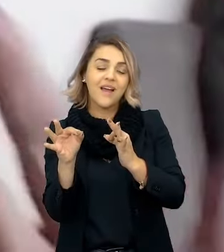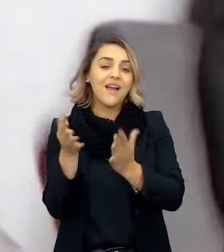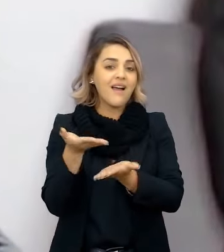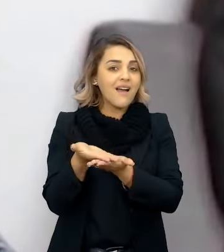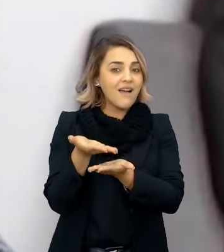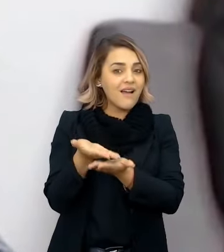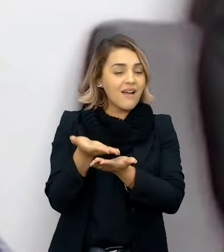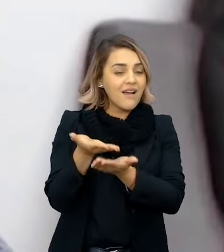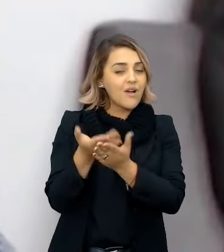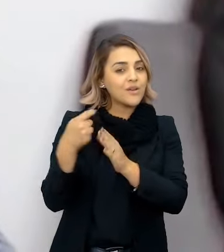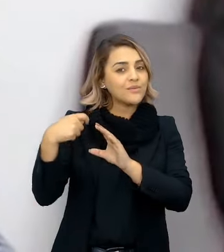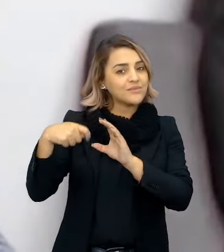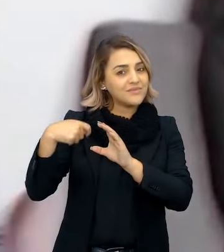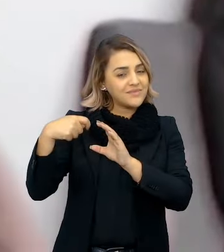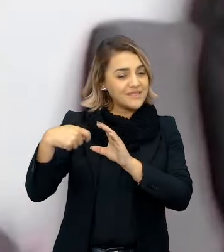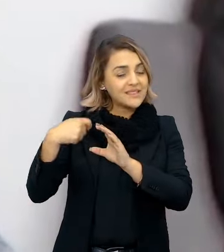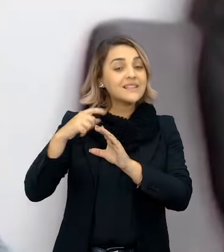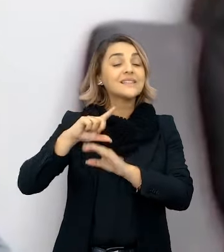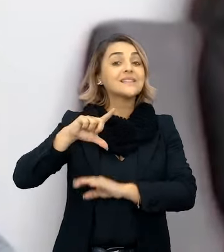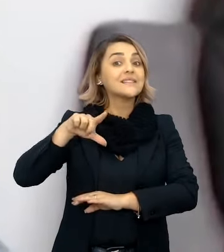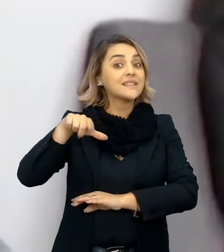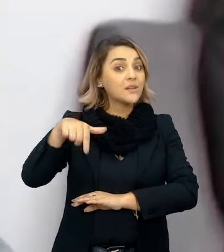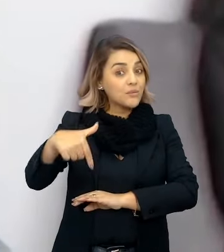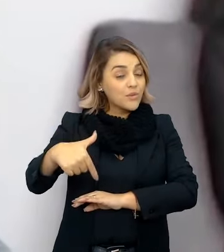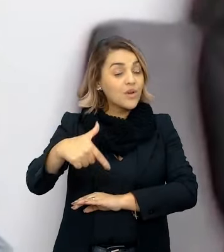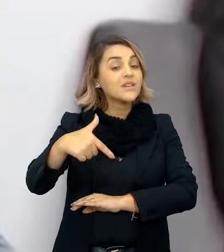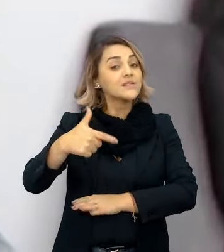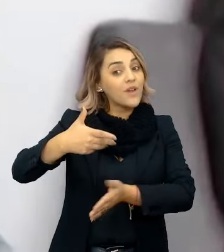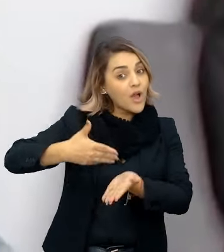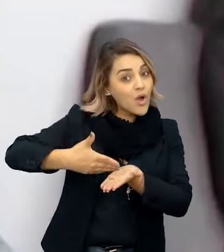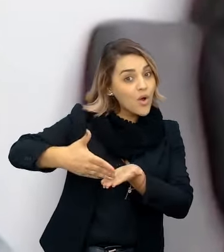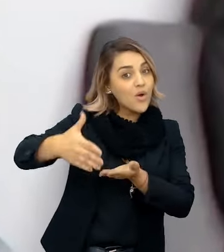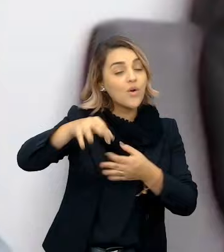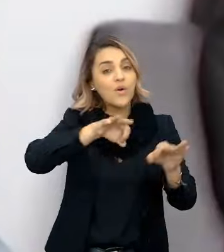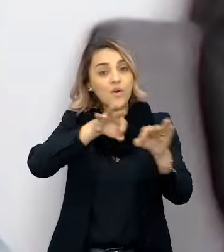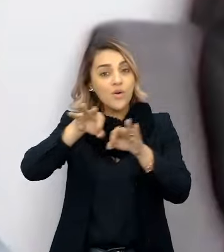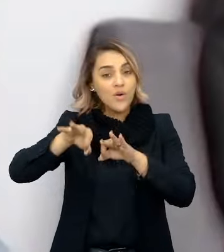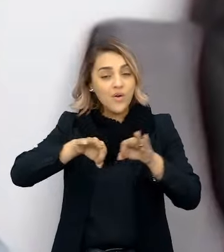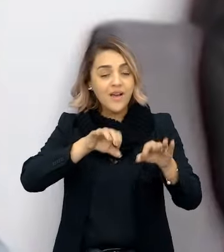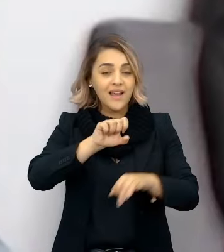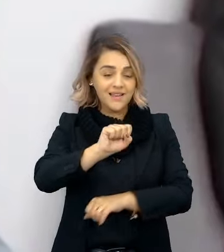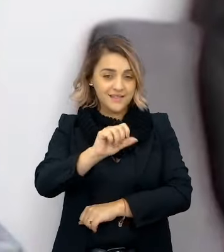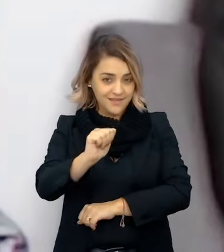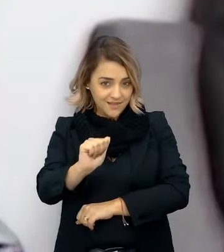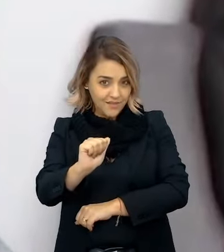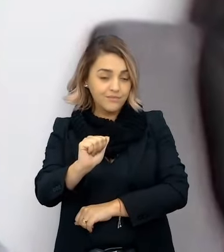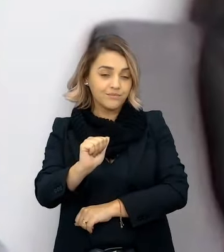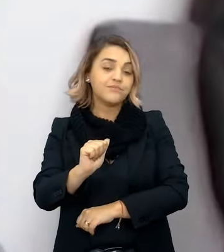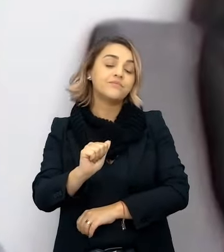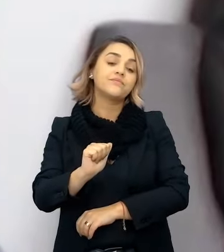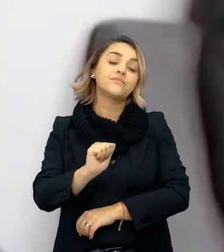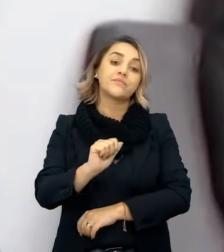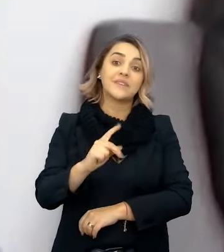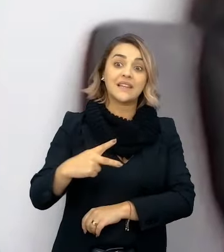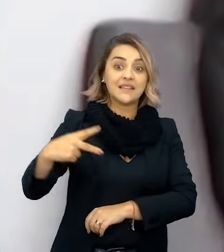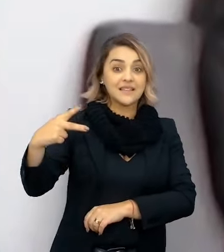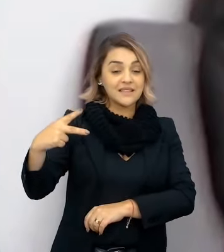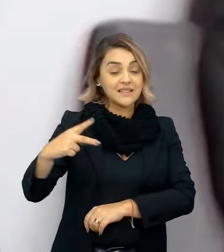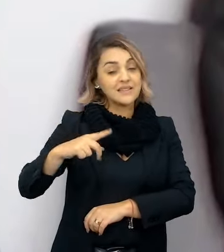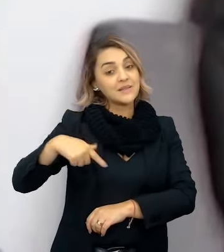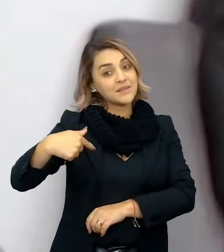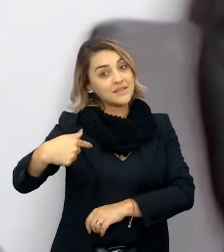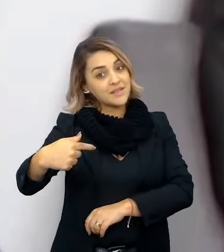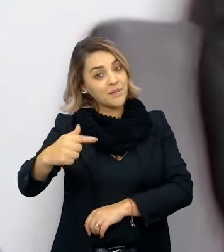dão início ao planejamento da SA que nós estamos conversando. E na semana que